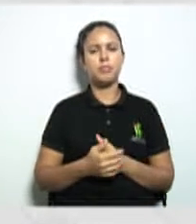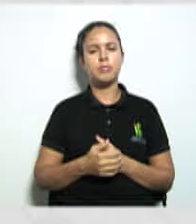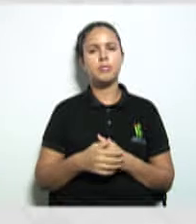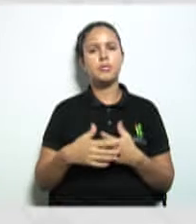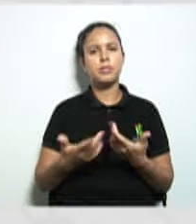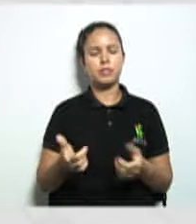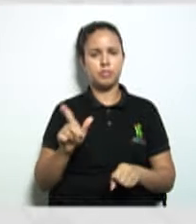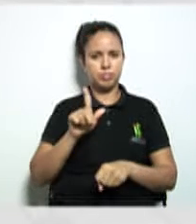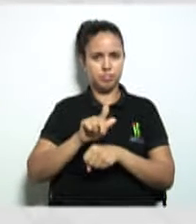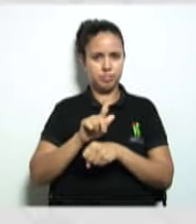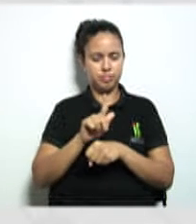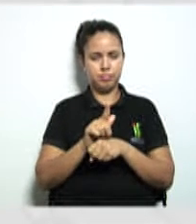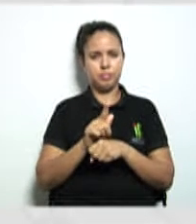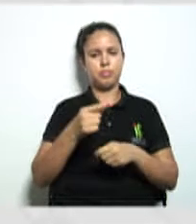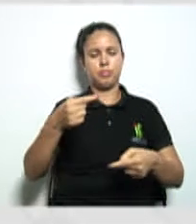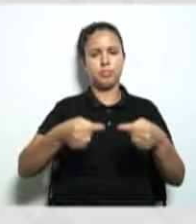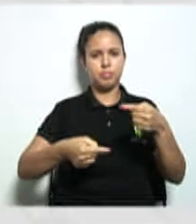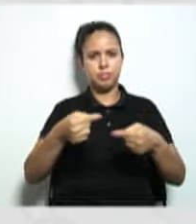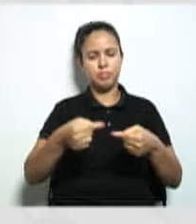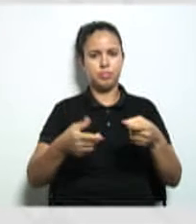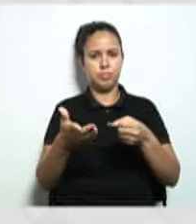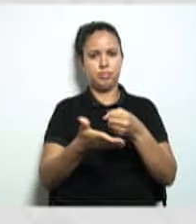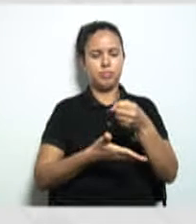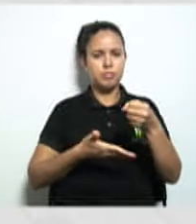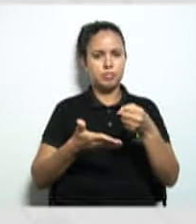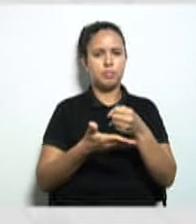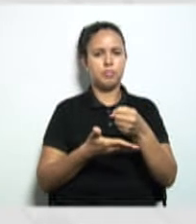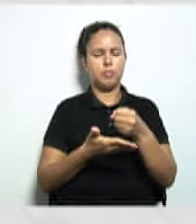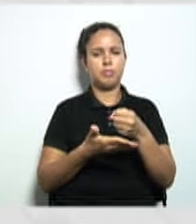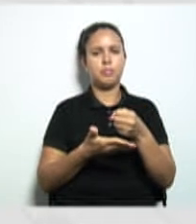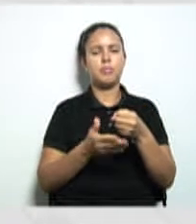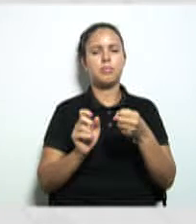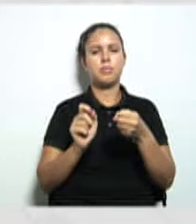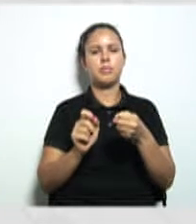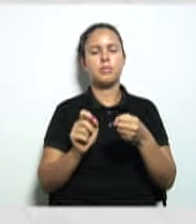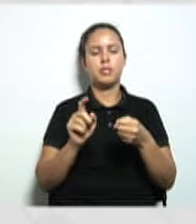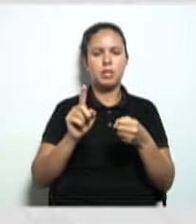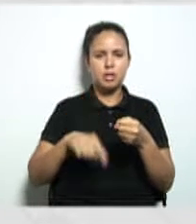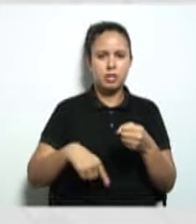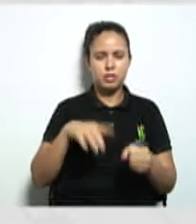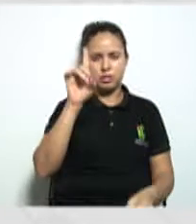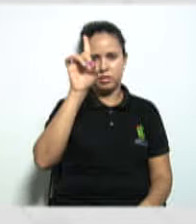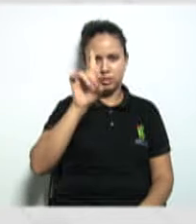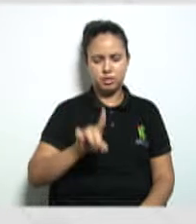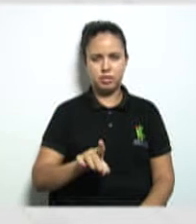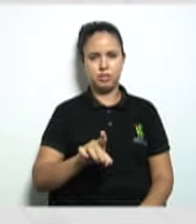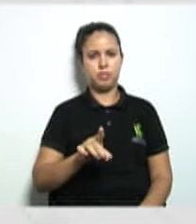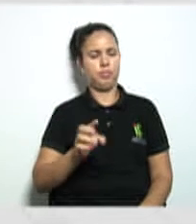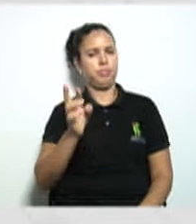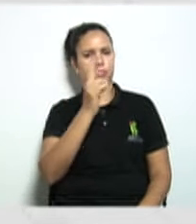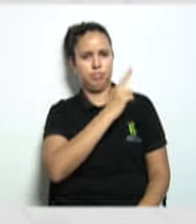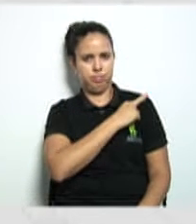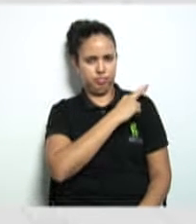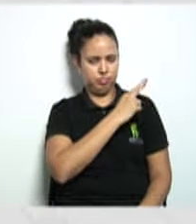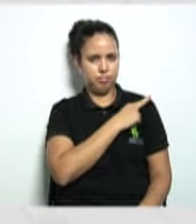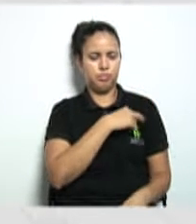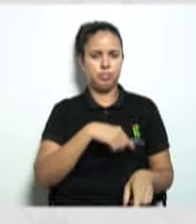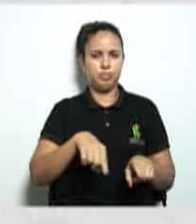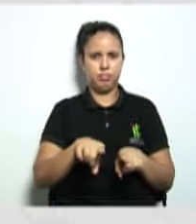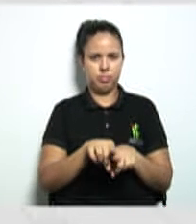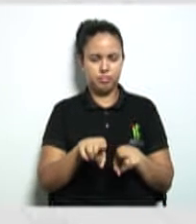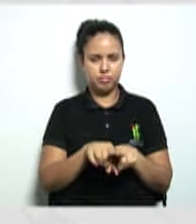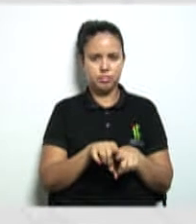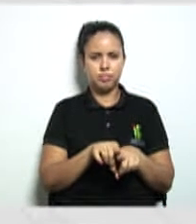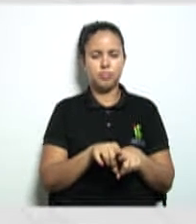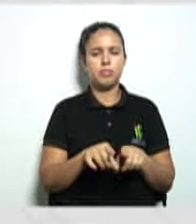gestão democrática, ela está baseada em quê? Em direitos e deveres também, certo? Então, por isso que